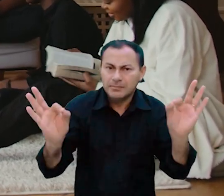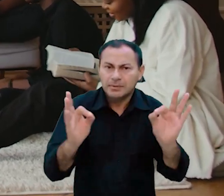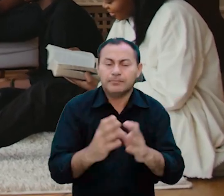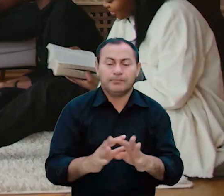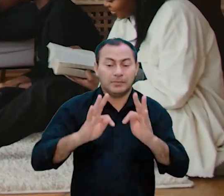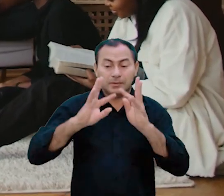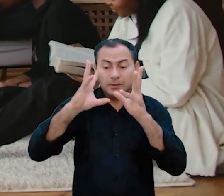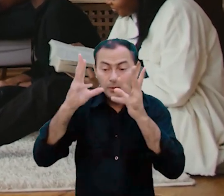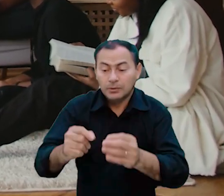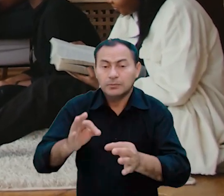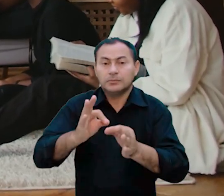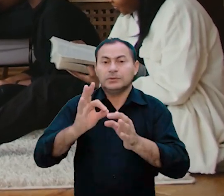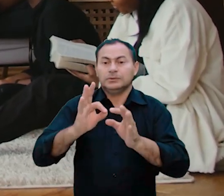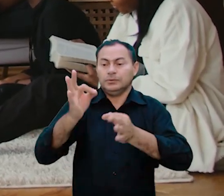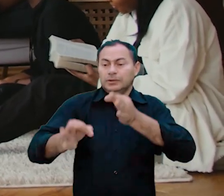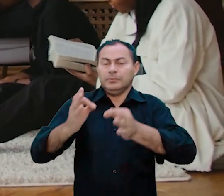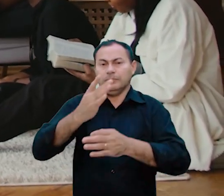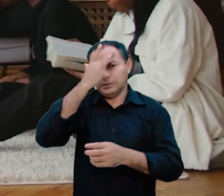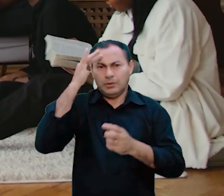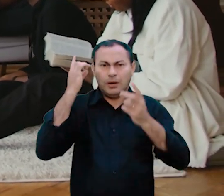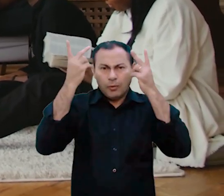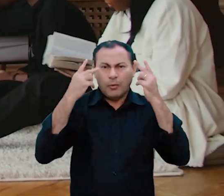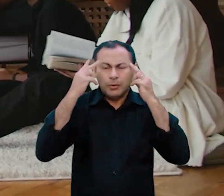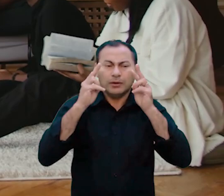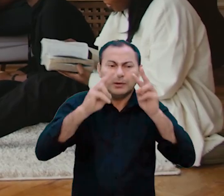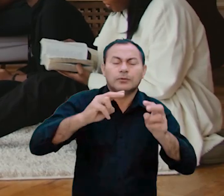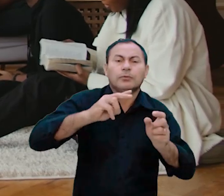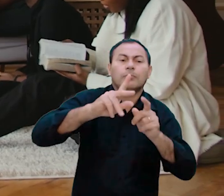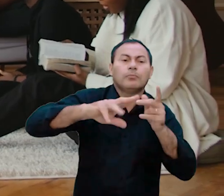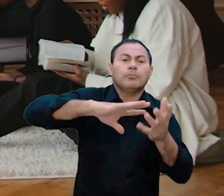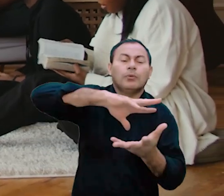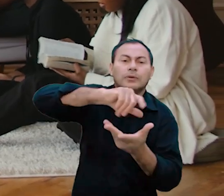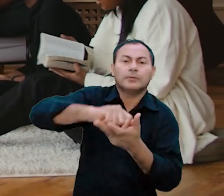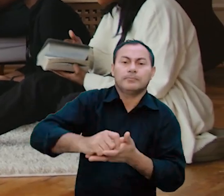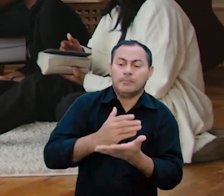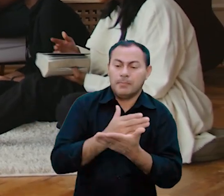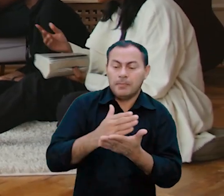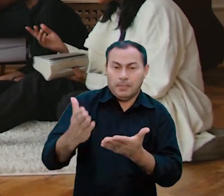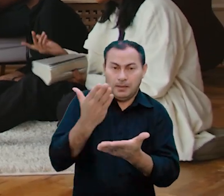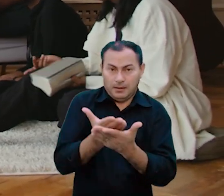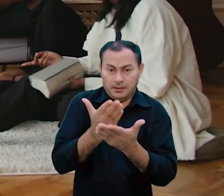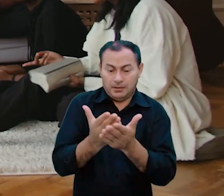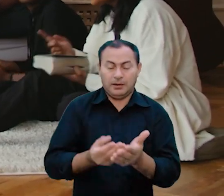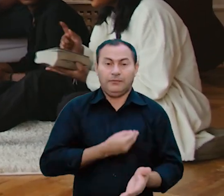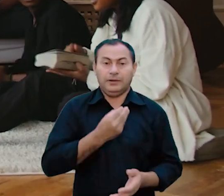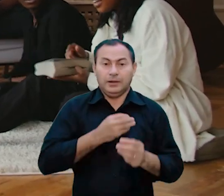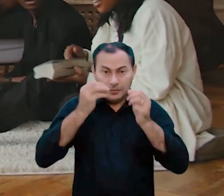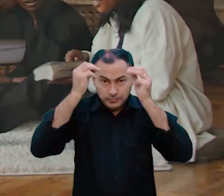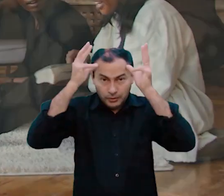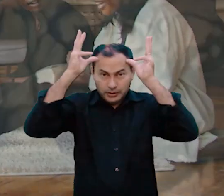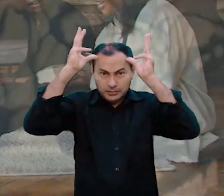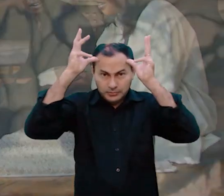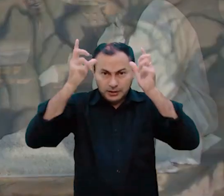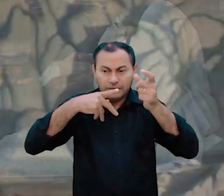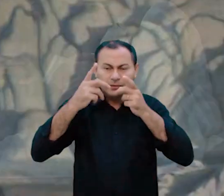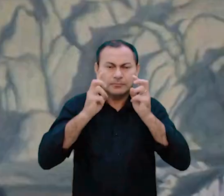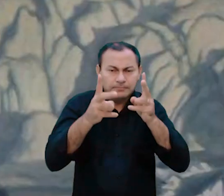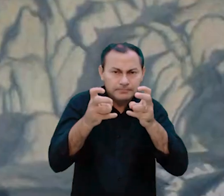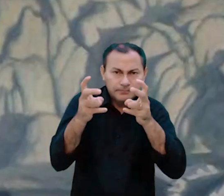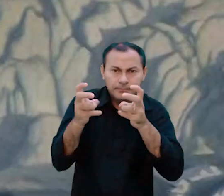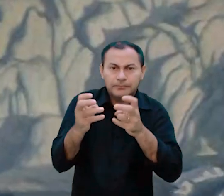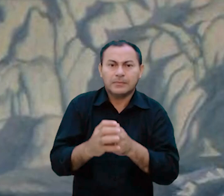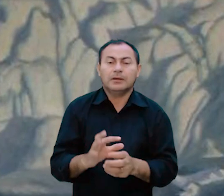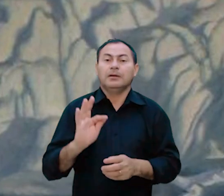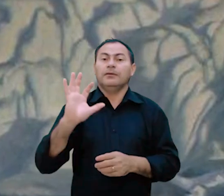muito simples. Todos eles eram pessoas simples, comuns aos olhos do mundo. Quando iniciamos o estudo da vida de Moisés, dissemos